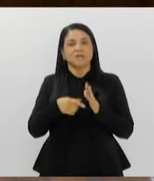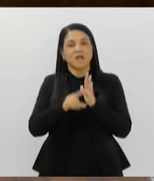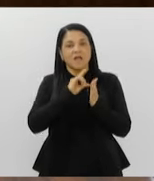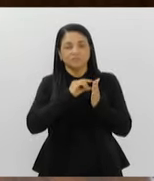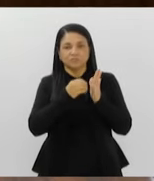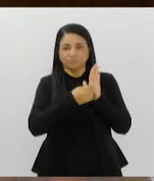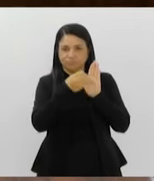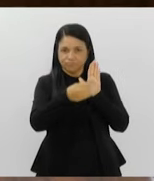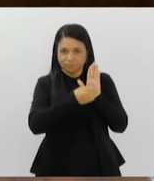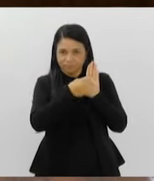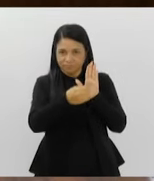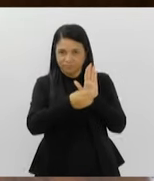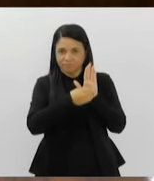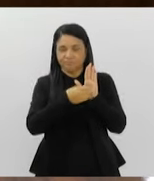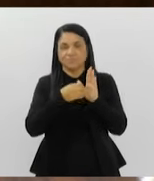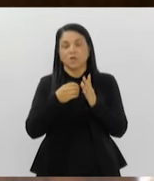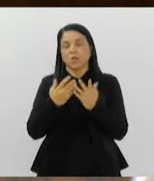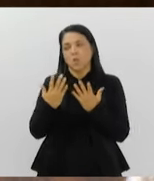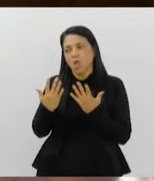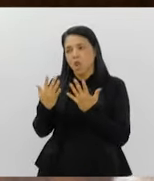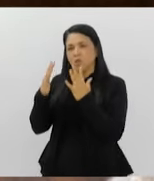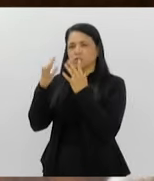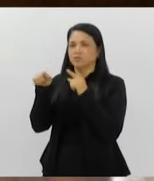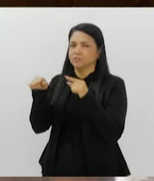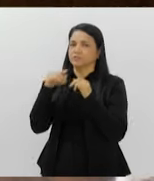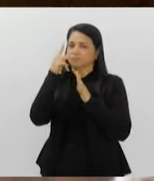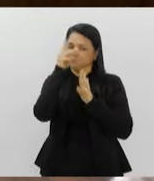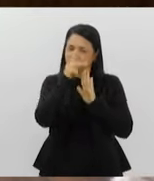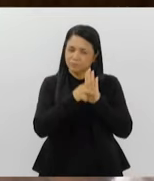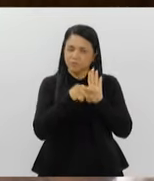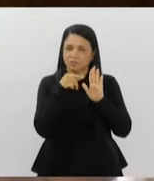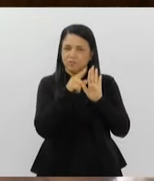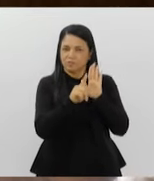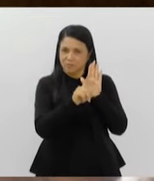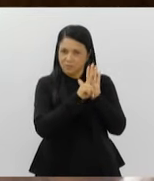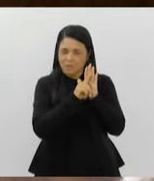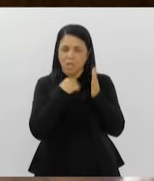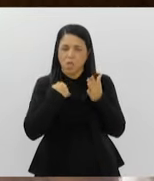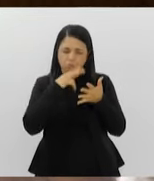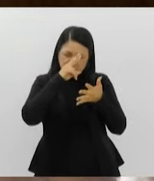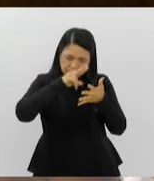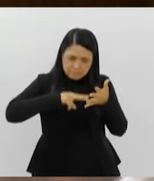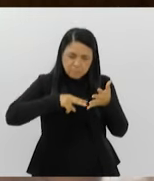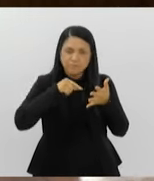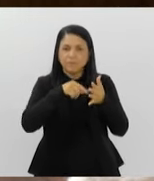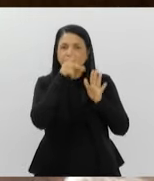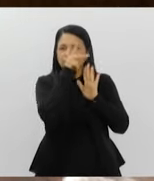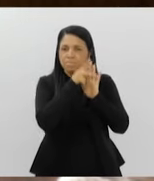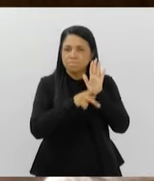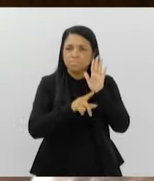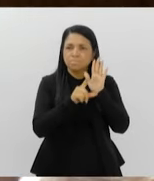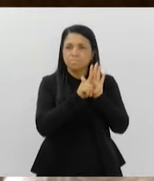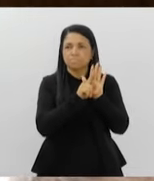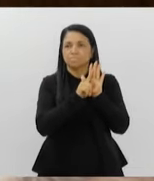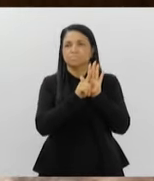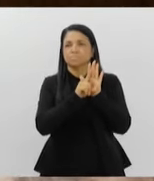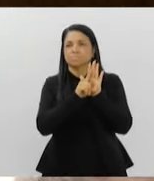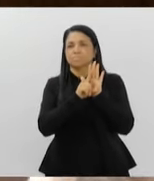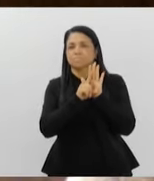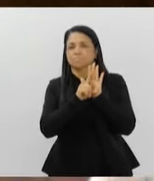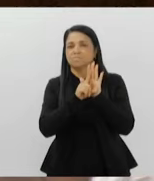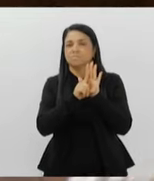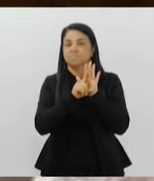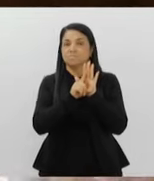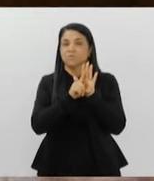parecer, elogiar extremamente o projeto, que eu fiz questão de ler, né, como foi esse projeto foi feito, e que